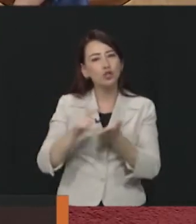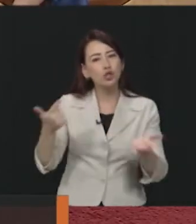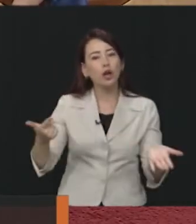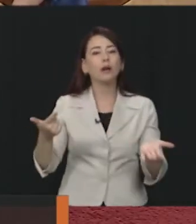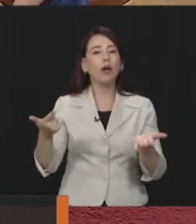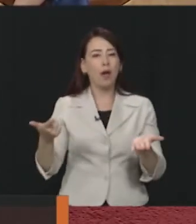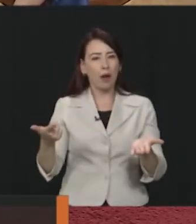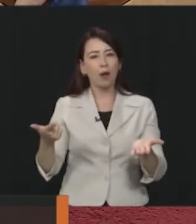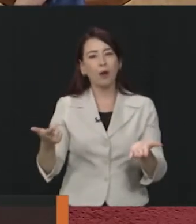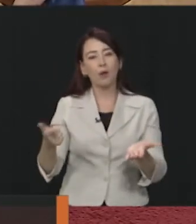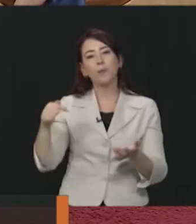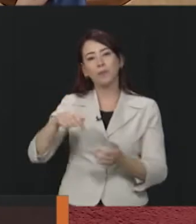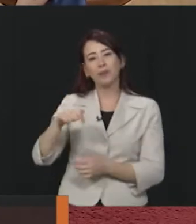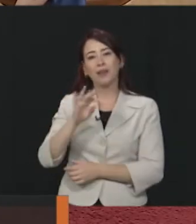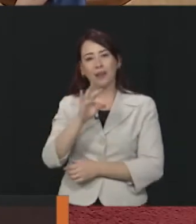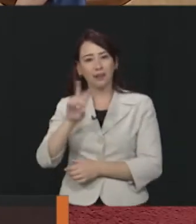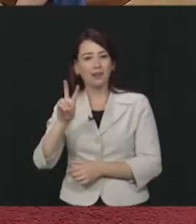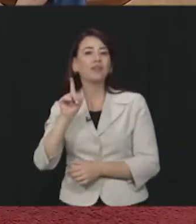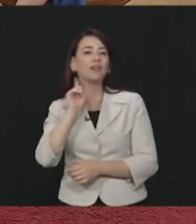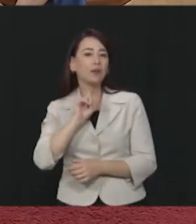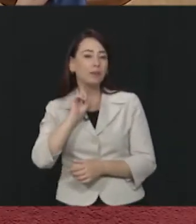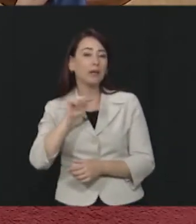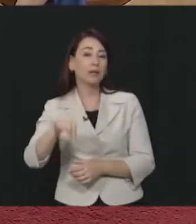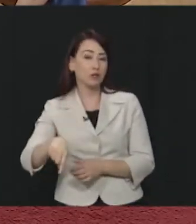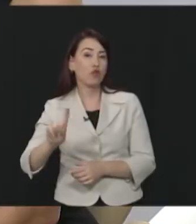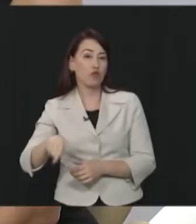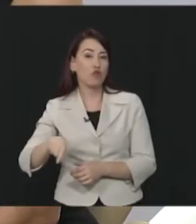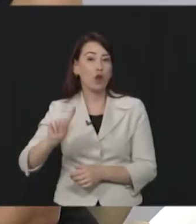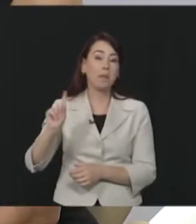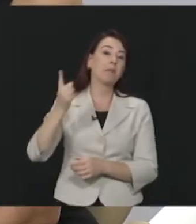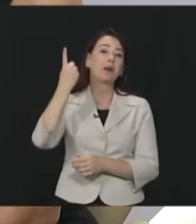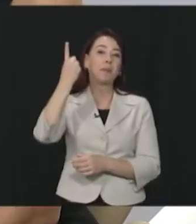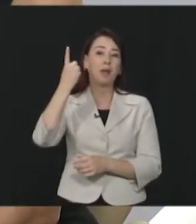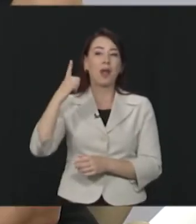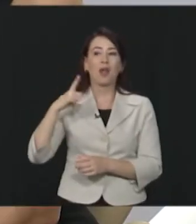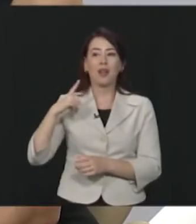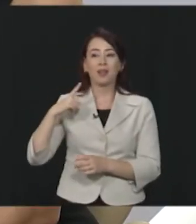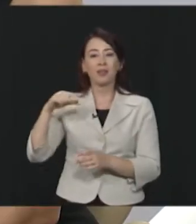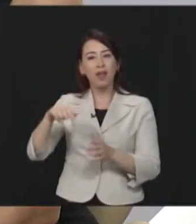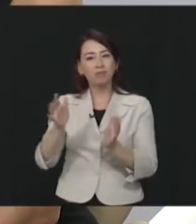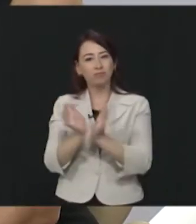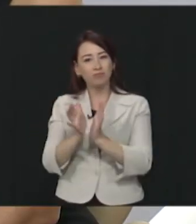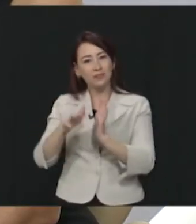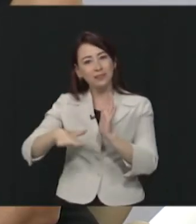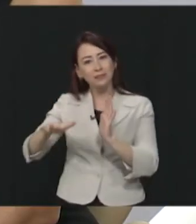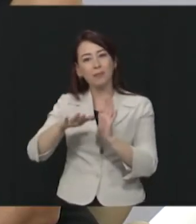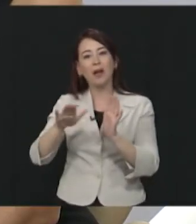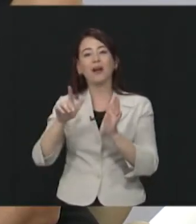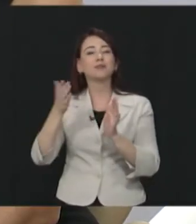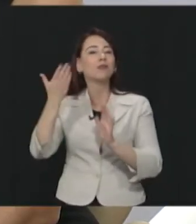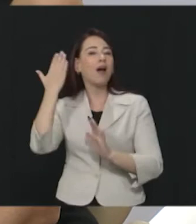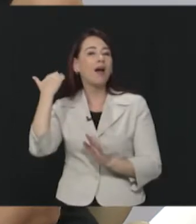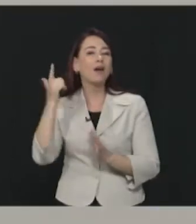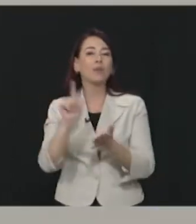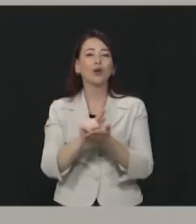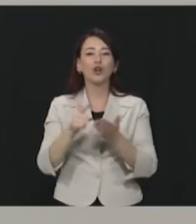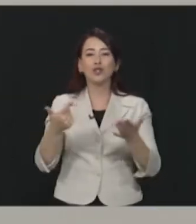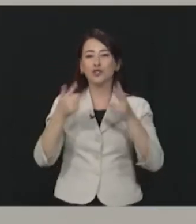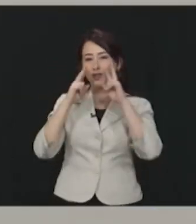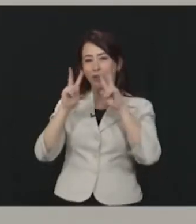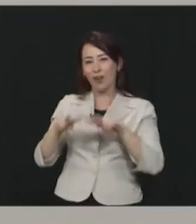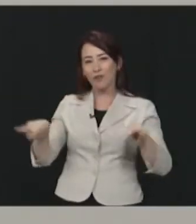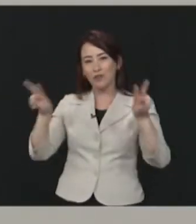jornais. Aqui a Rede Minas foi, inclusive, pioneira nesse espaço aí com o Jornal Visual, né? Um